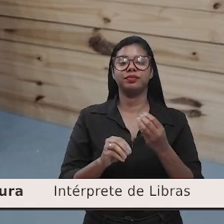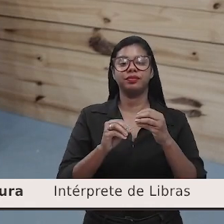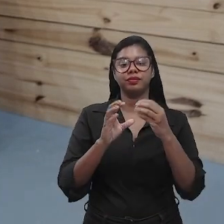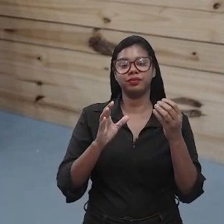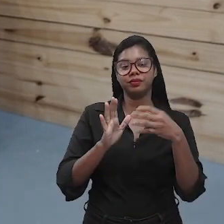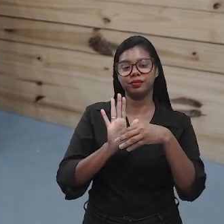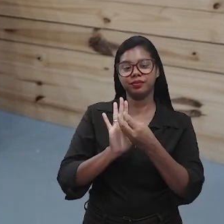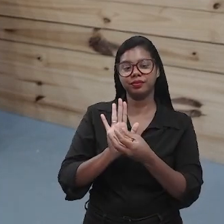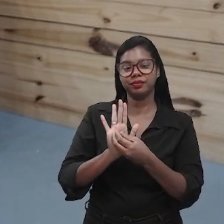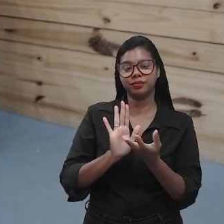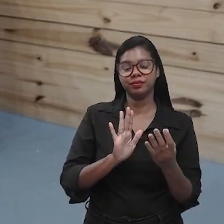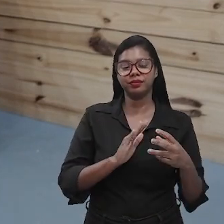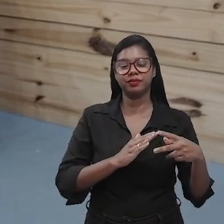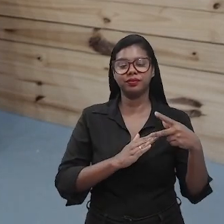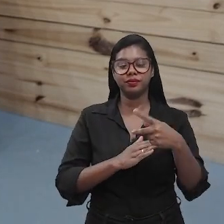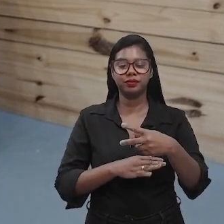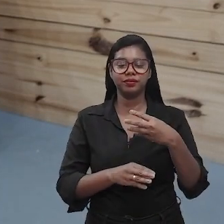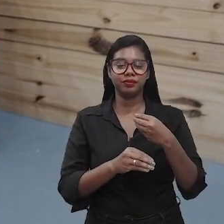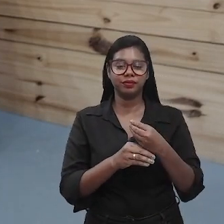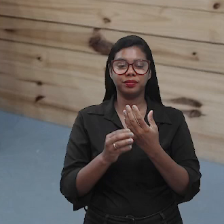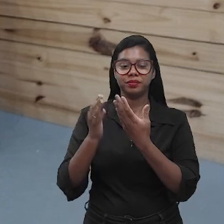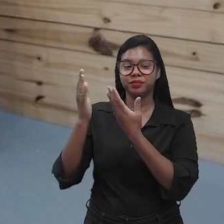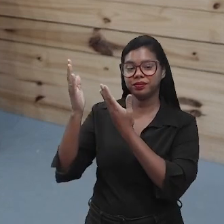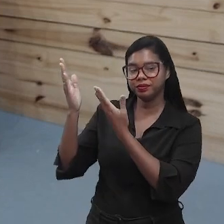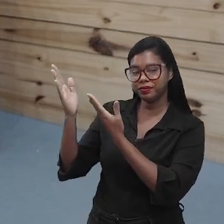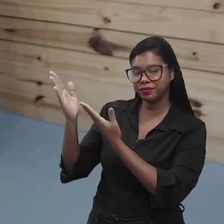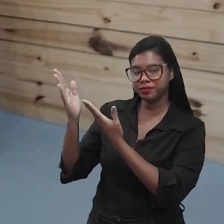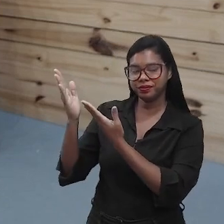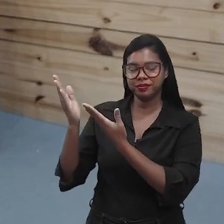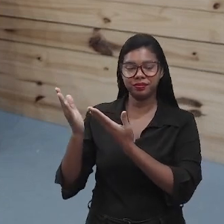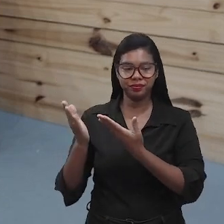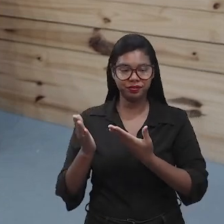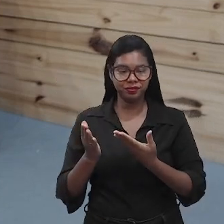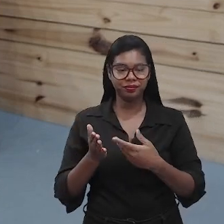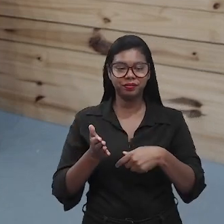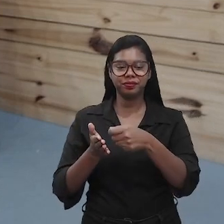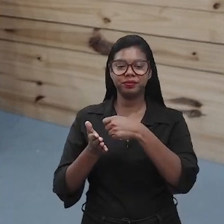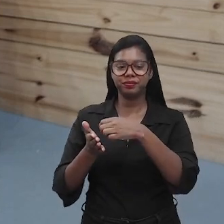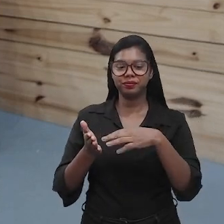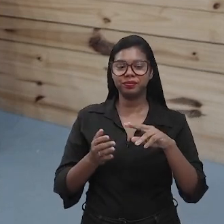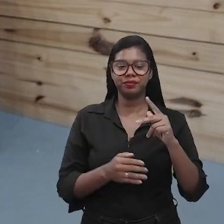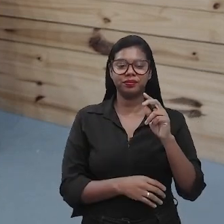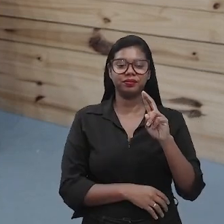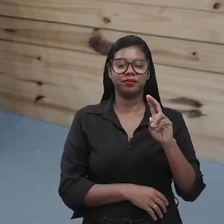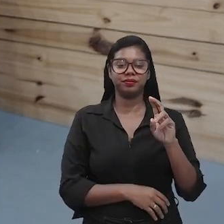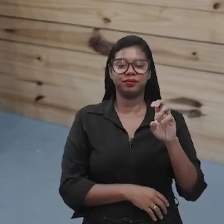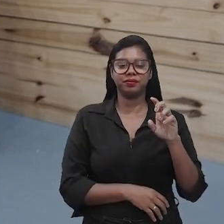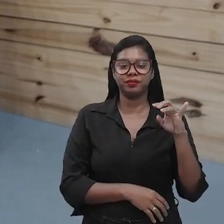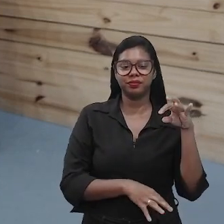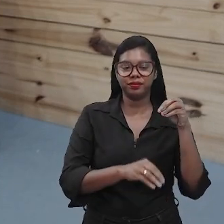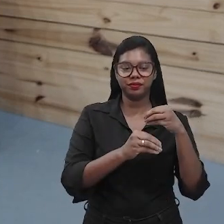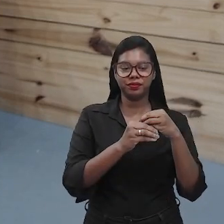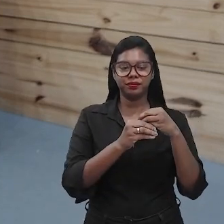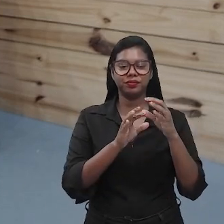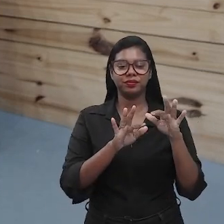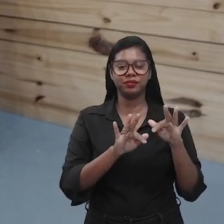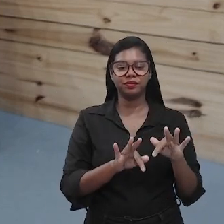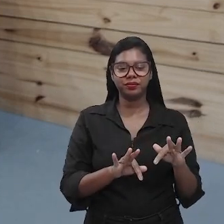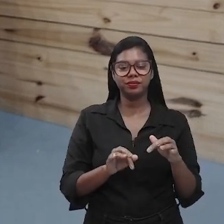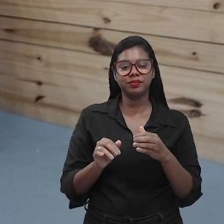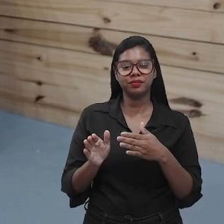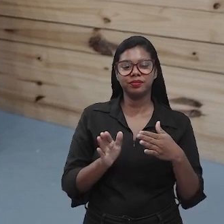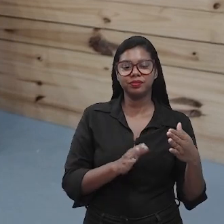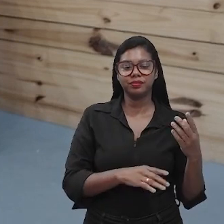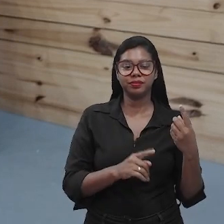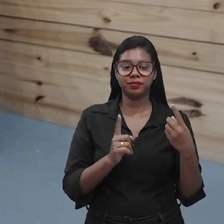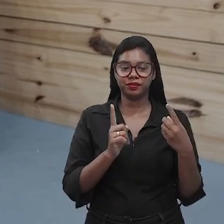continuar a conversa com o nosso convidado, o escritor Wellington de Melo. No final do primeiro momento,